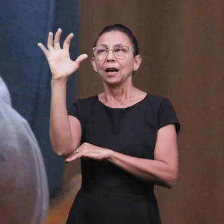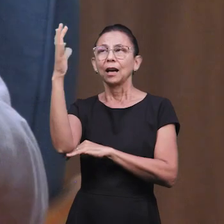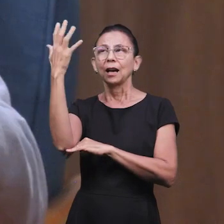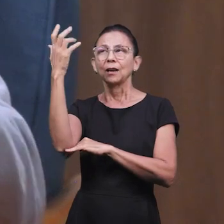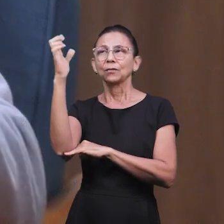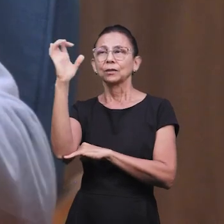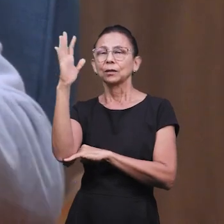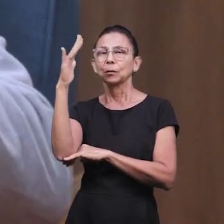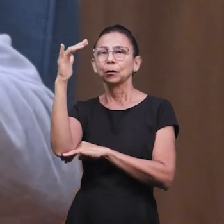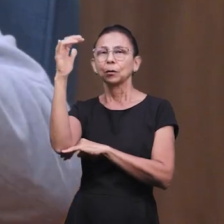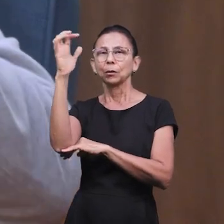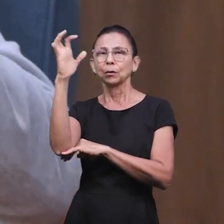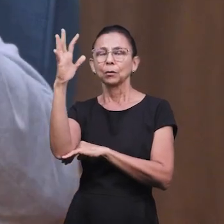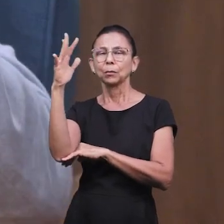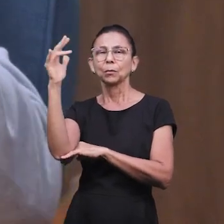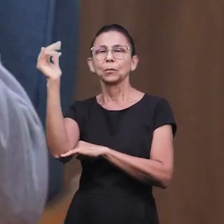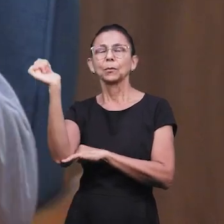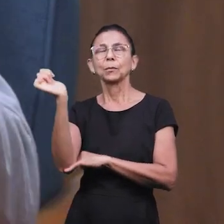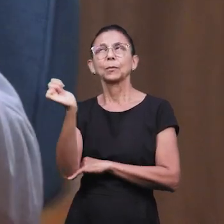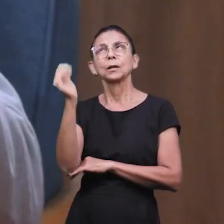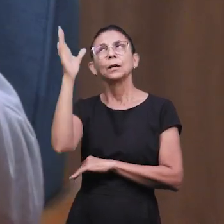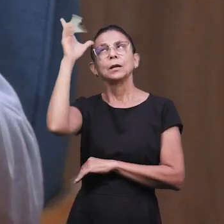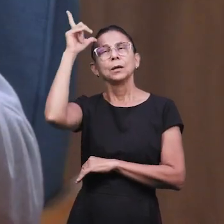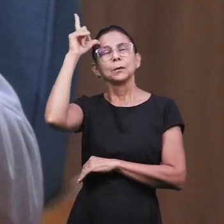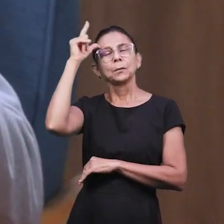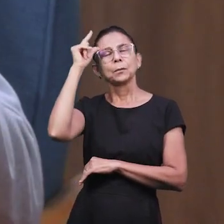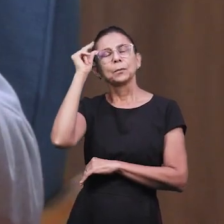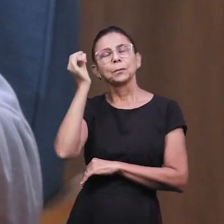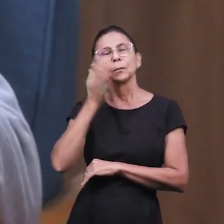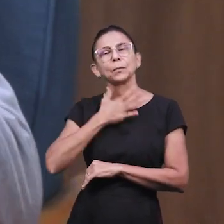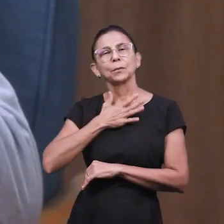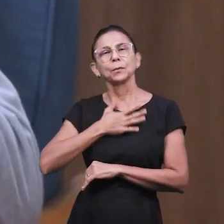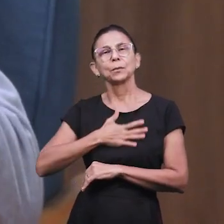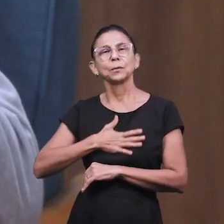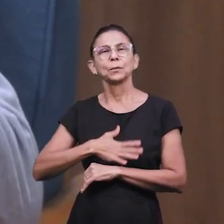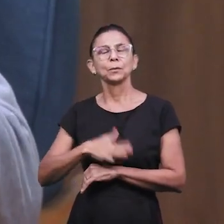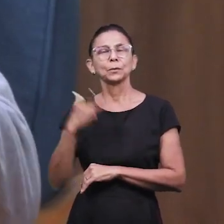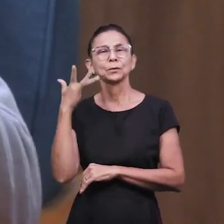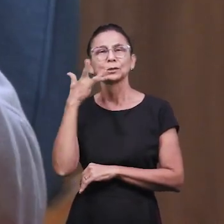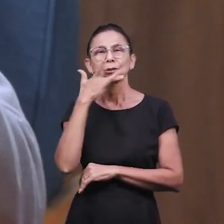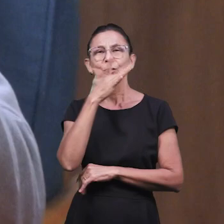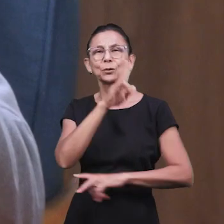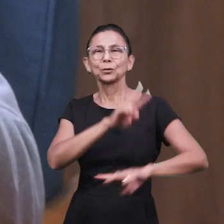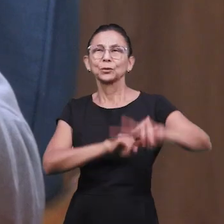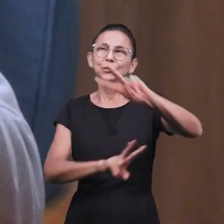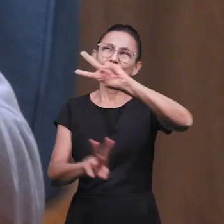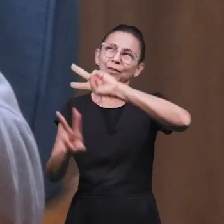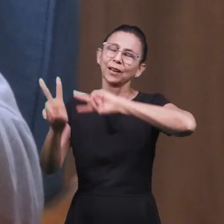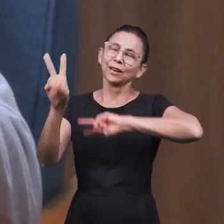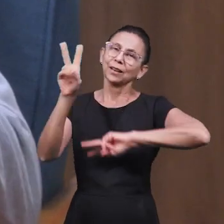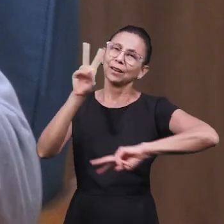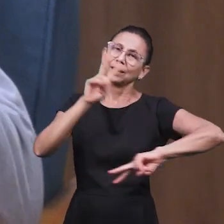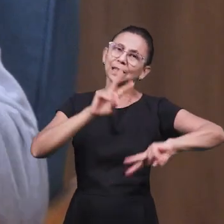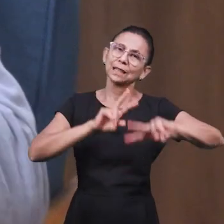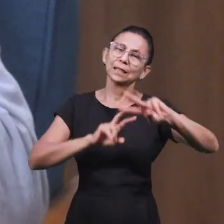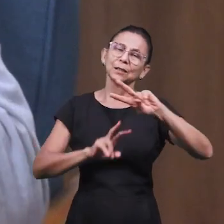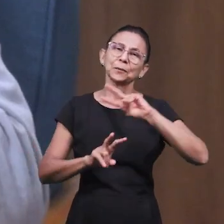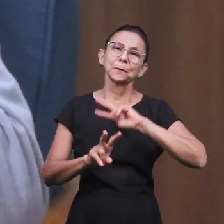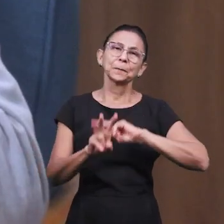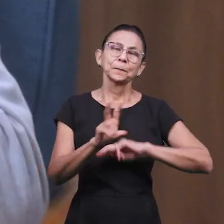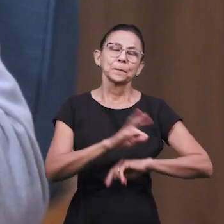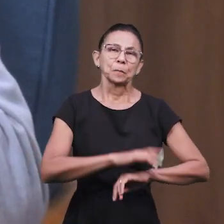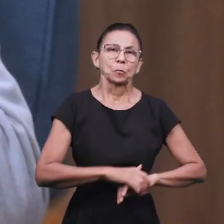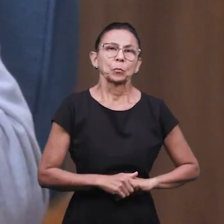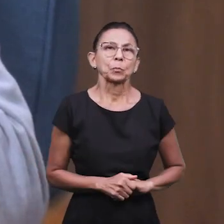balançam, você sente o frescor do vento. Né? Então o Espírito Santo é assim. O Espírito Santo não